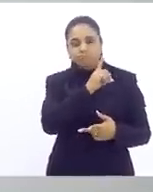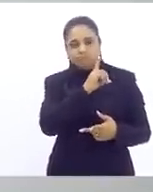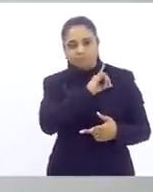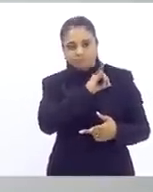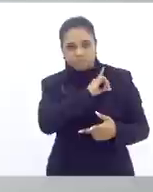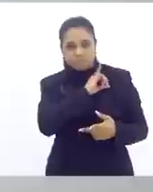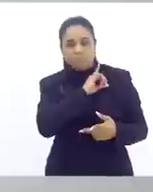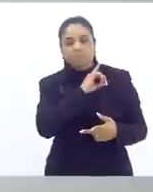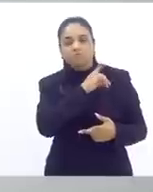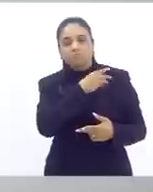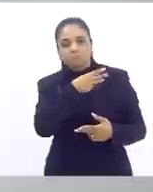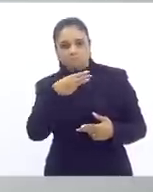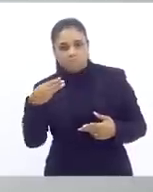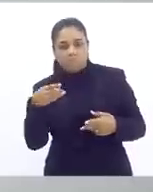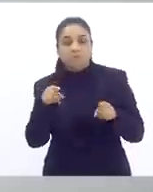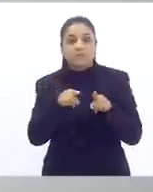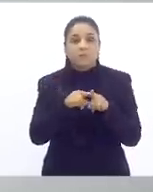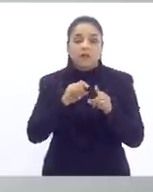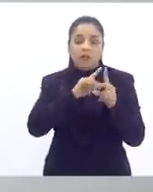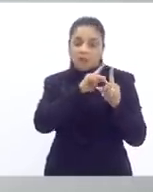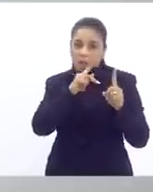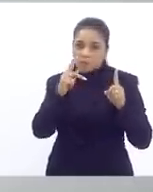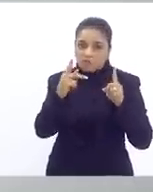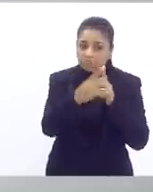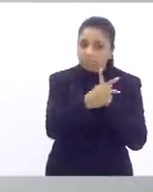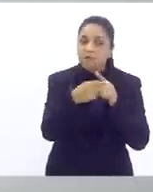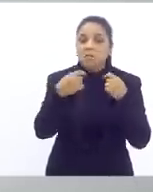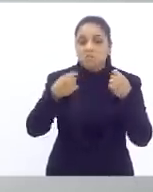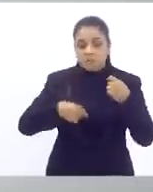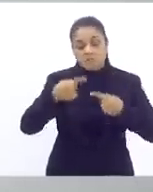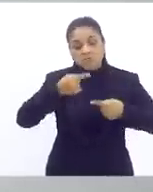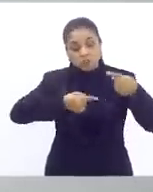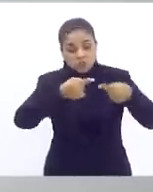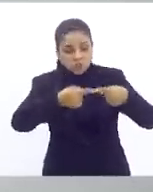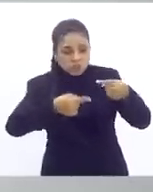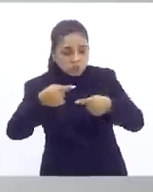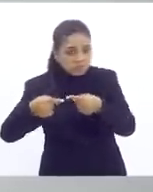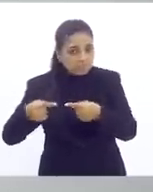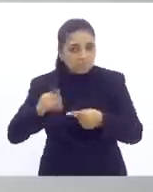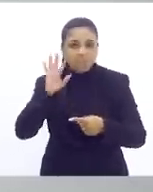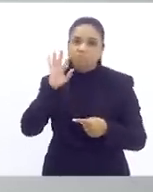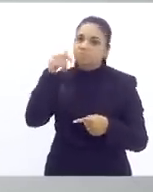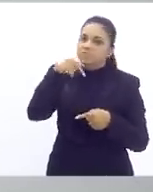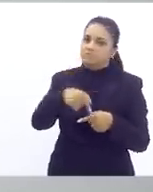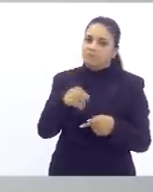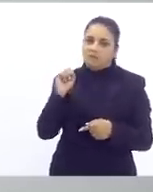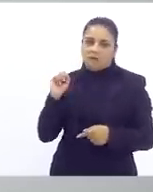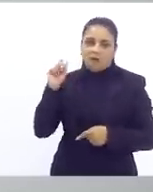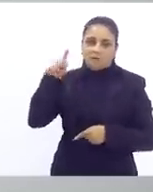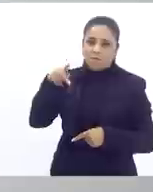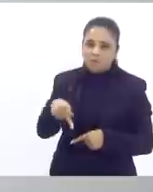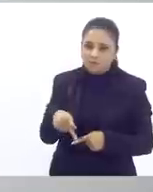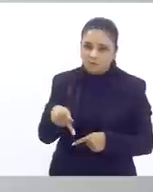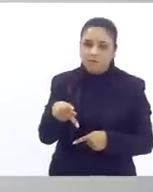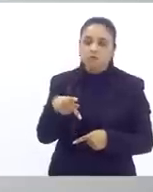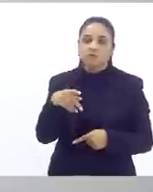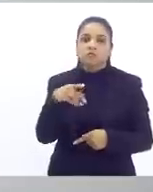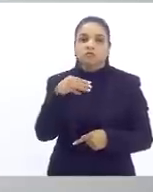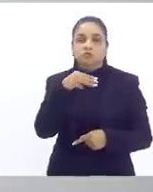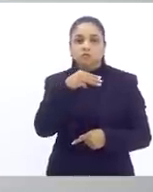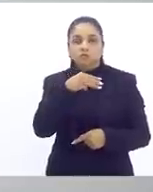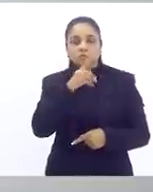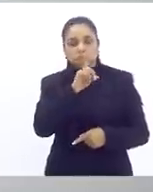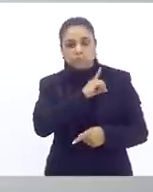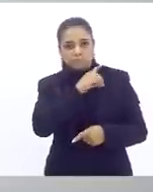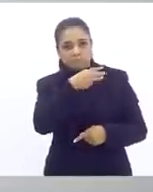previdência que tem uma distorção ali que precisa ser nada né no caso das aposentadorias é dois militares que